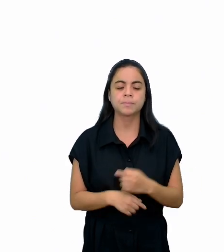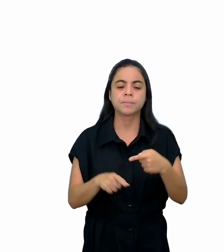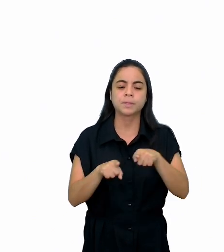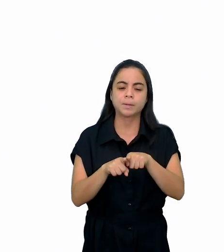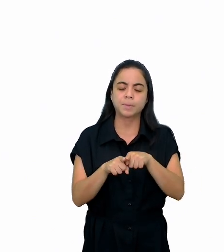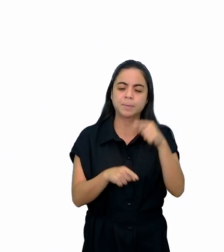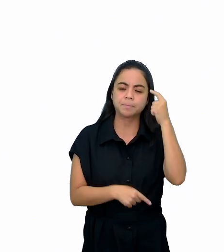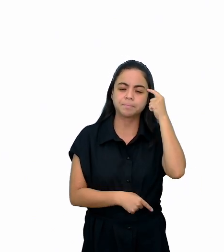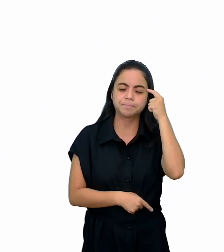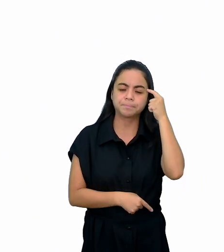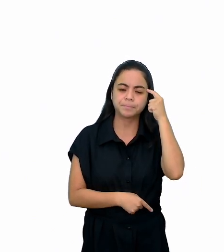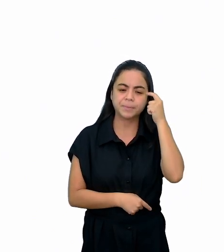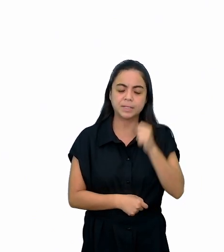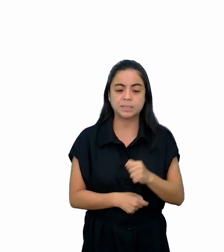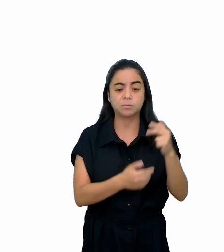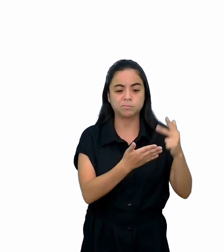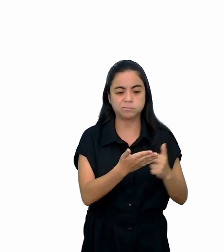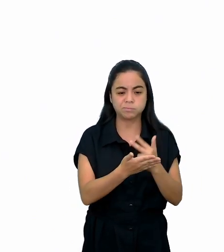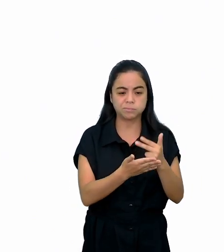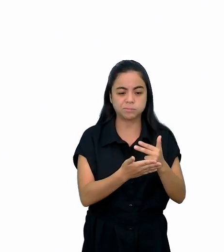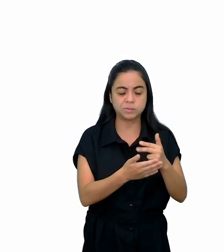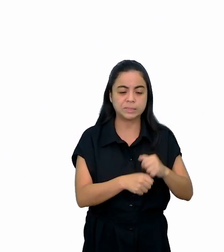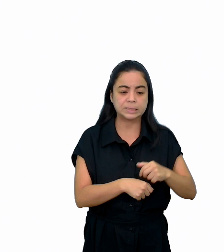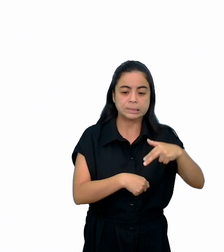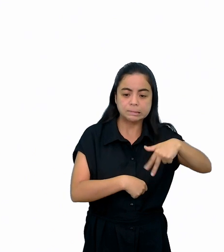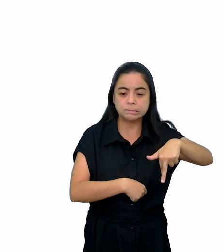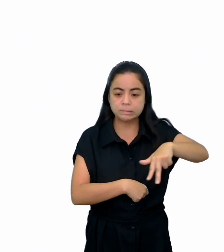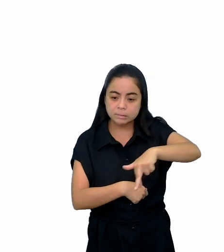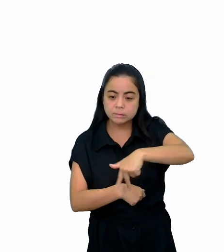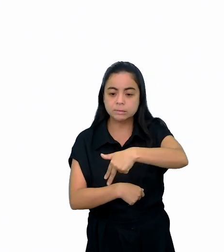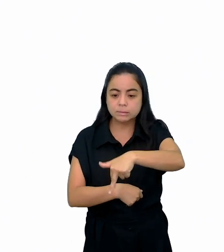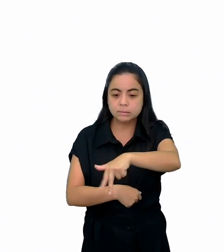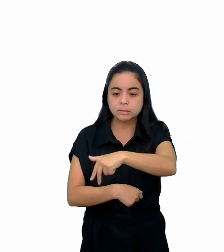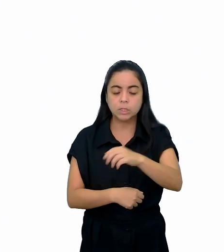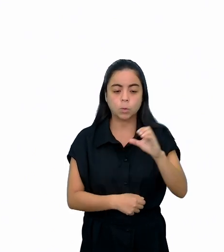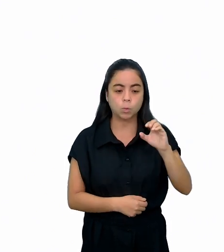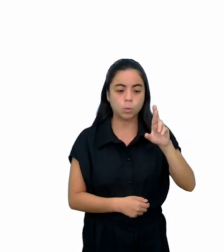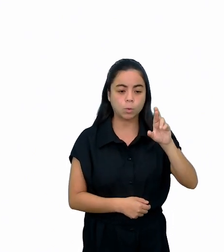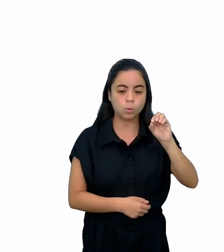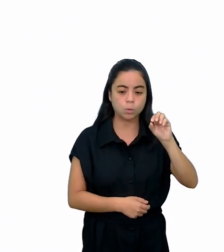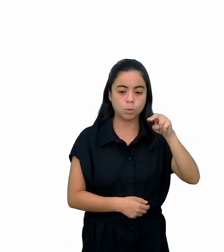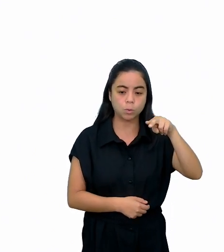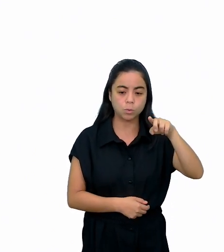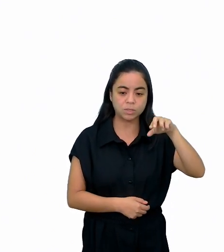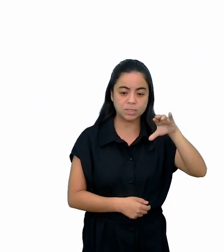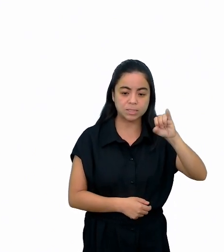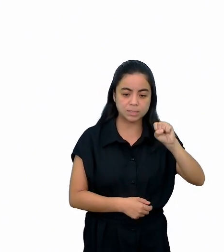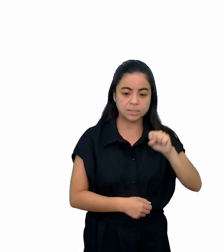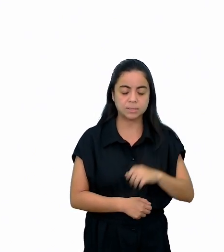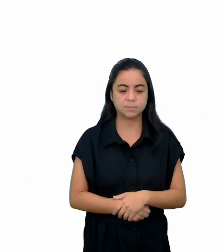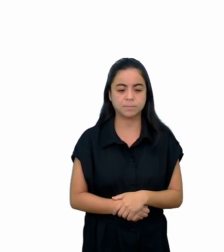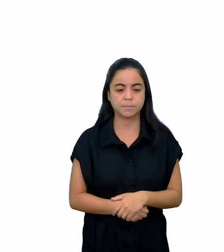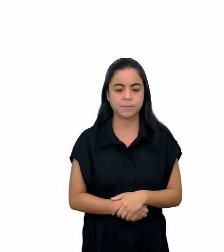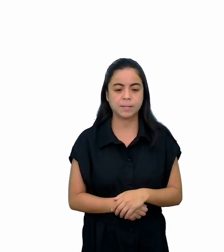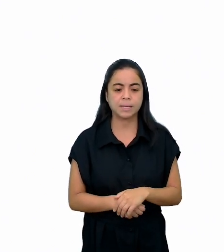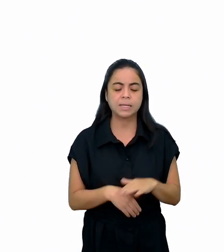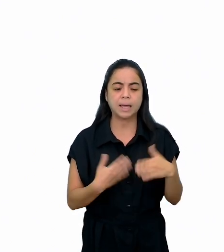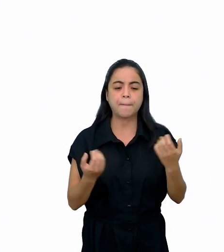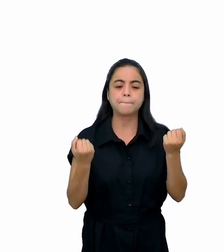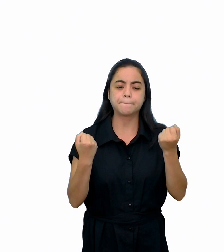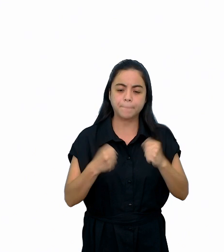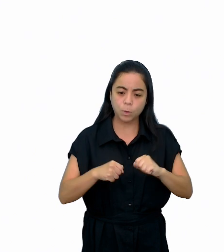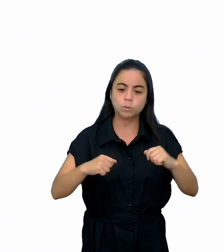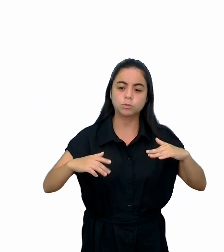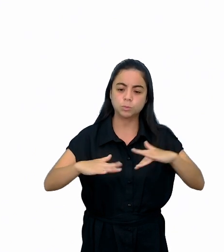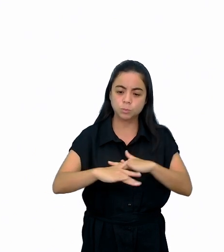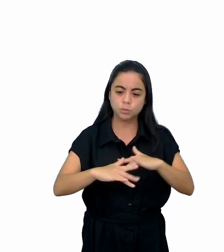conta aí os esboços de trajetos, croquis, maquetes, que permitam, de fato, a